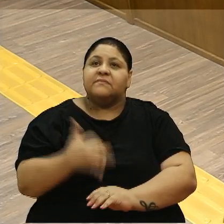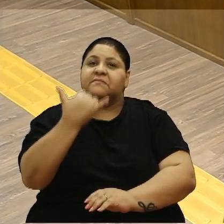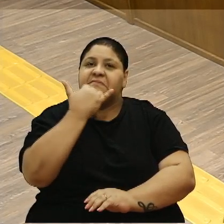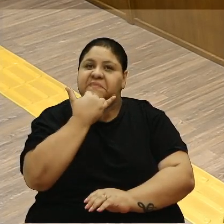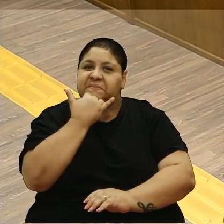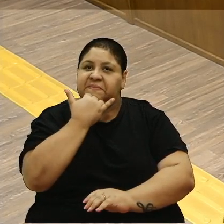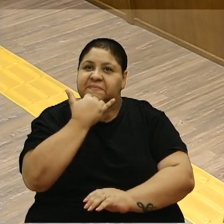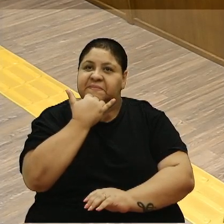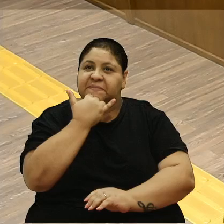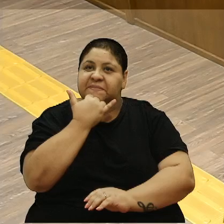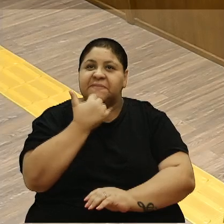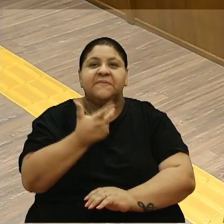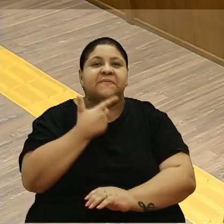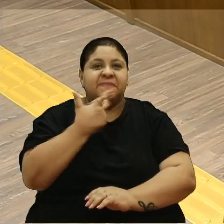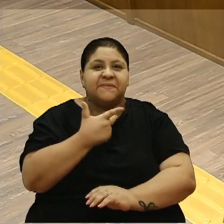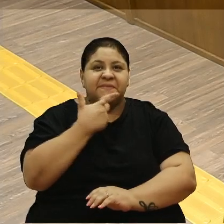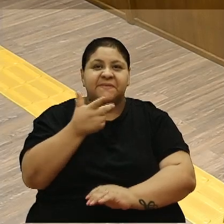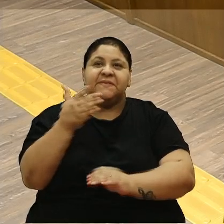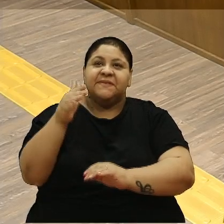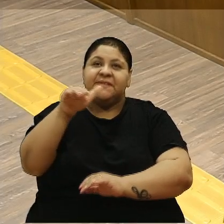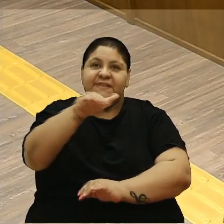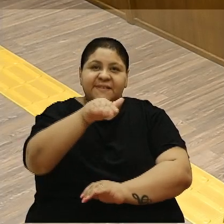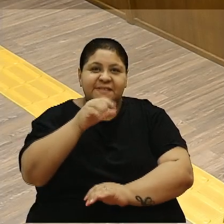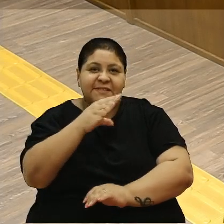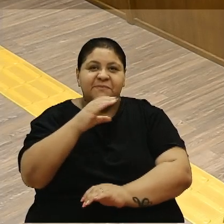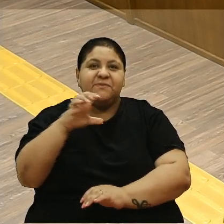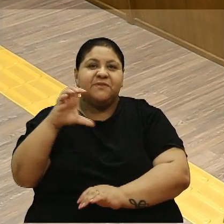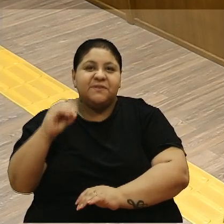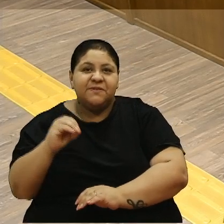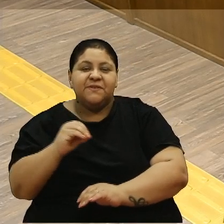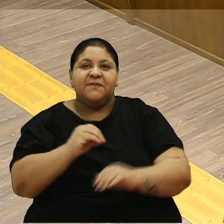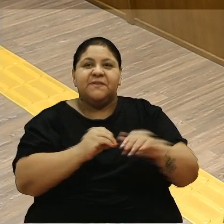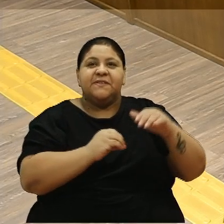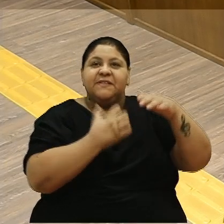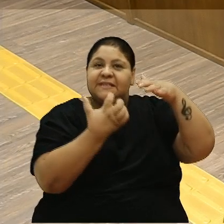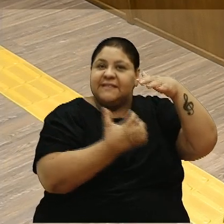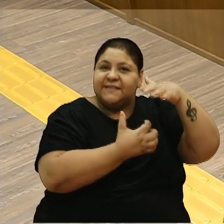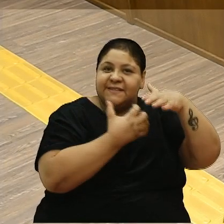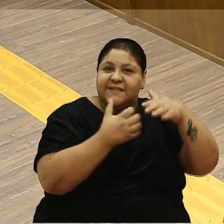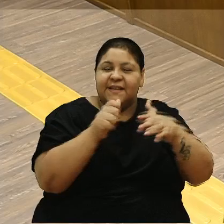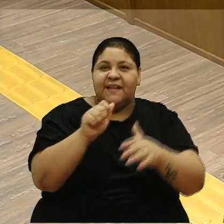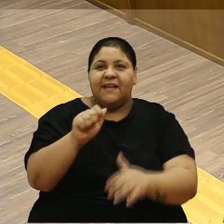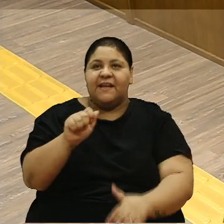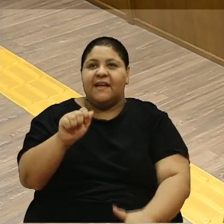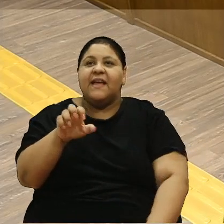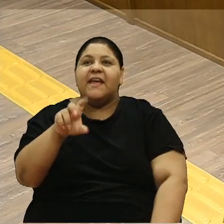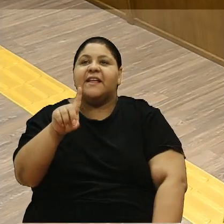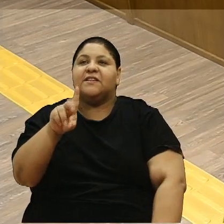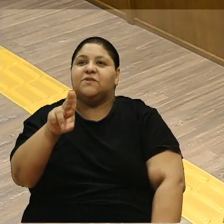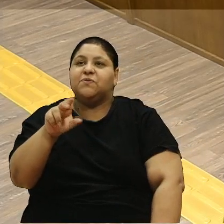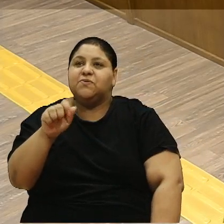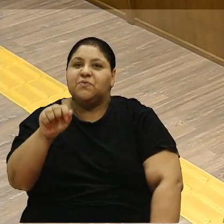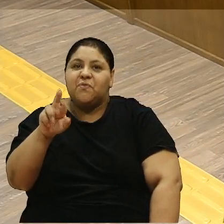Desculpe. Para a sua manifestação, convido o CEO da Autotrave, Eduardo Vanin, da tribuna.